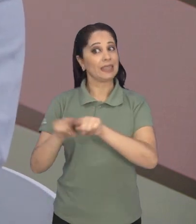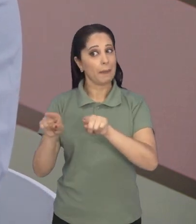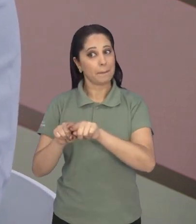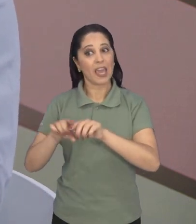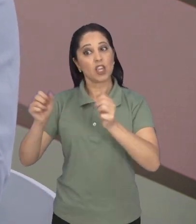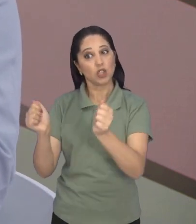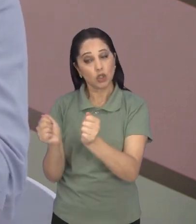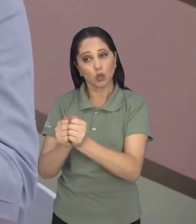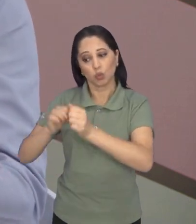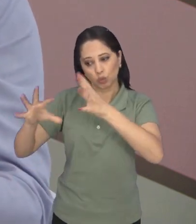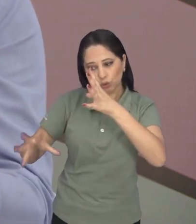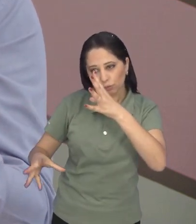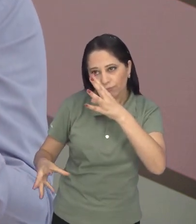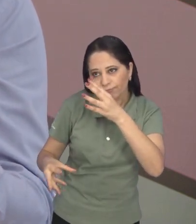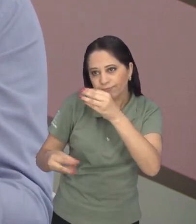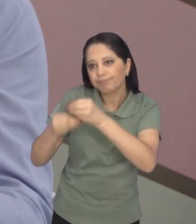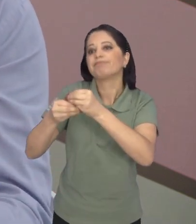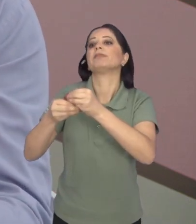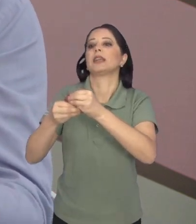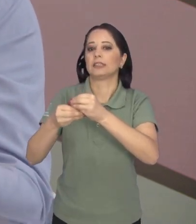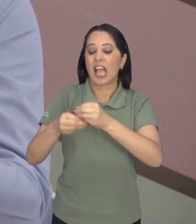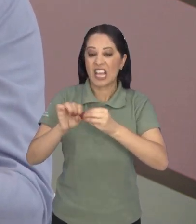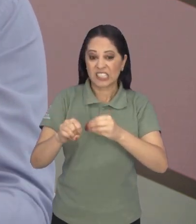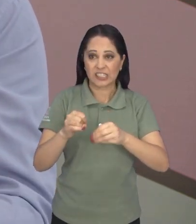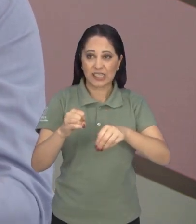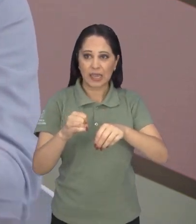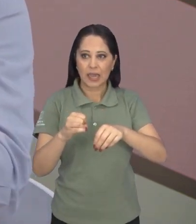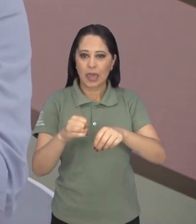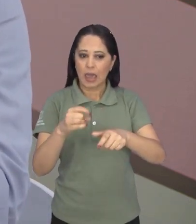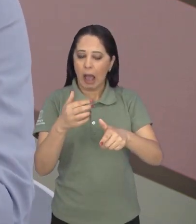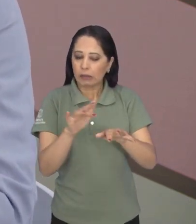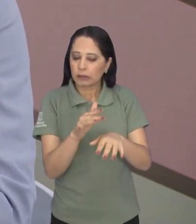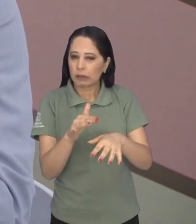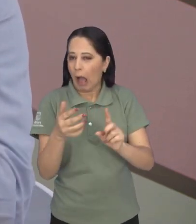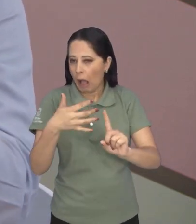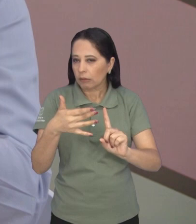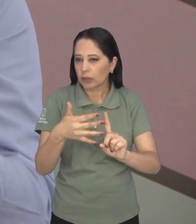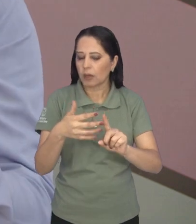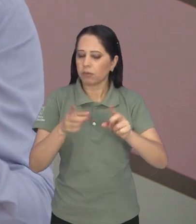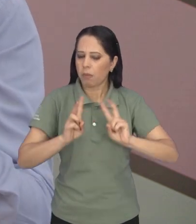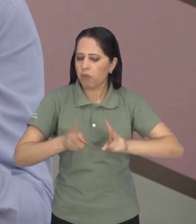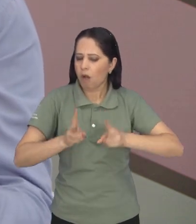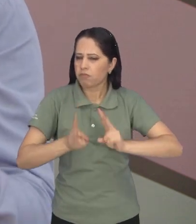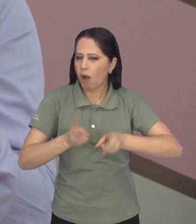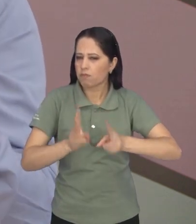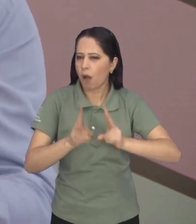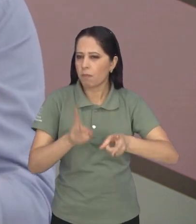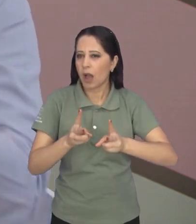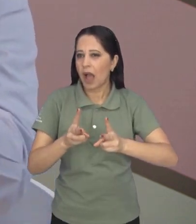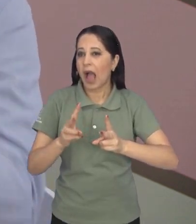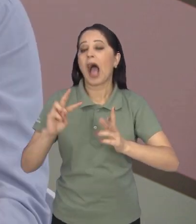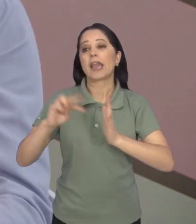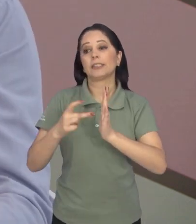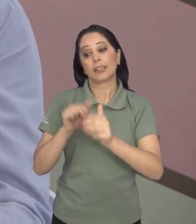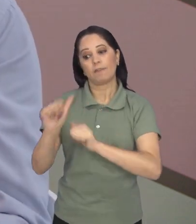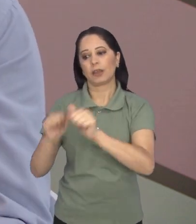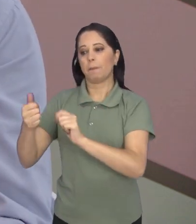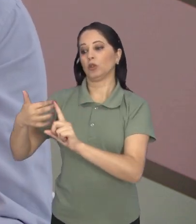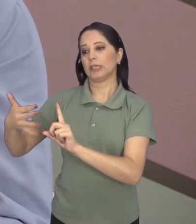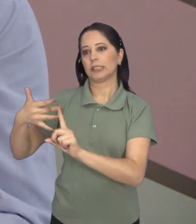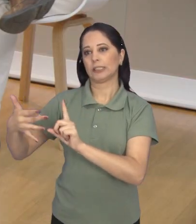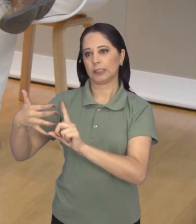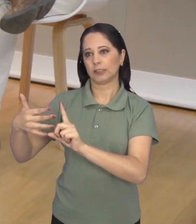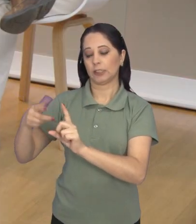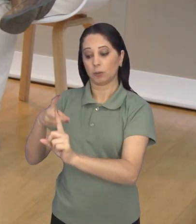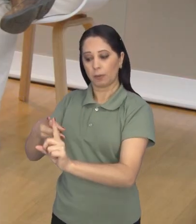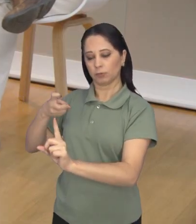além disso, isso tem que ser persistente no tempo, no espaço, para caracterizar como a síndrome em si.